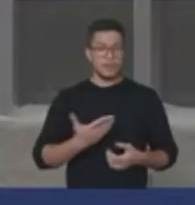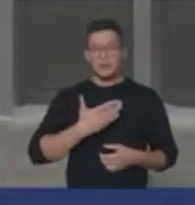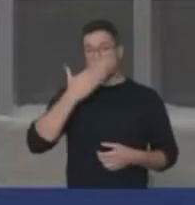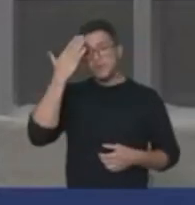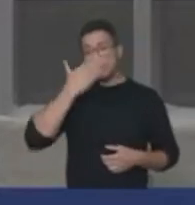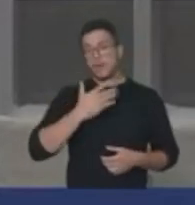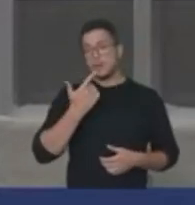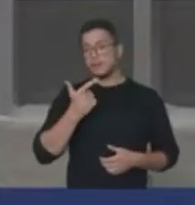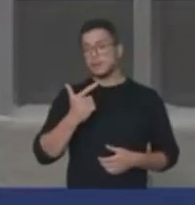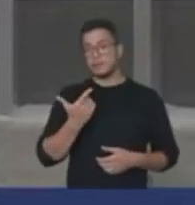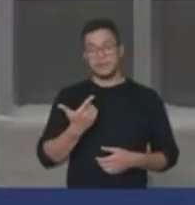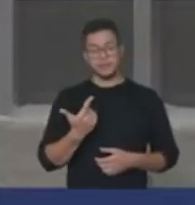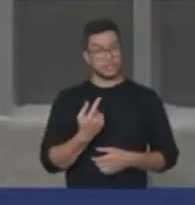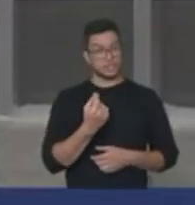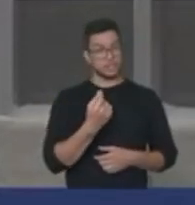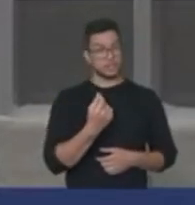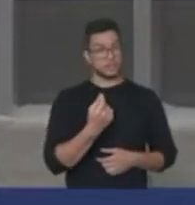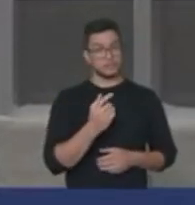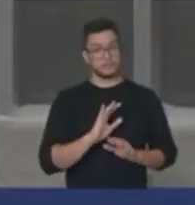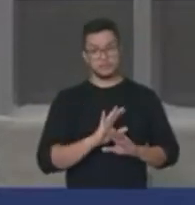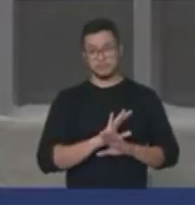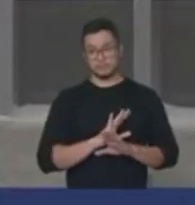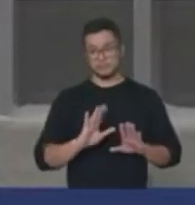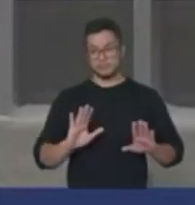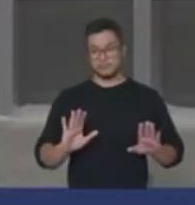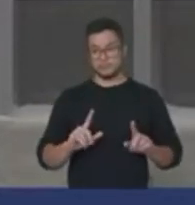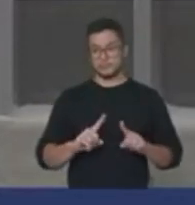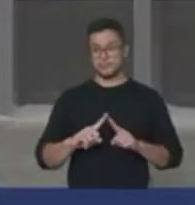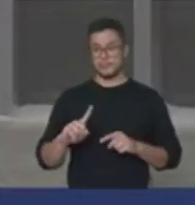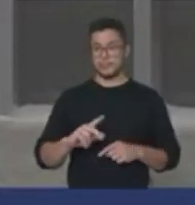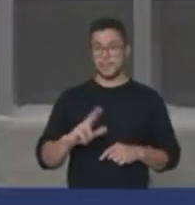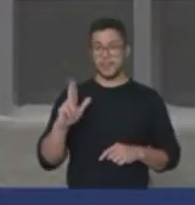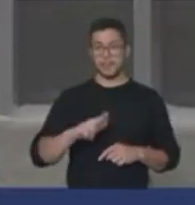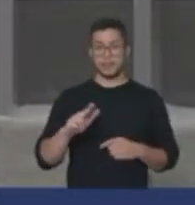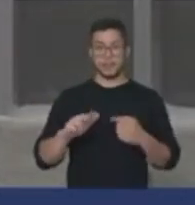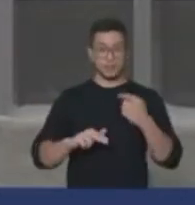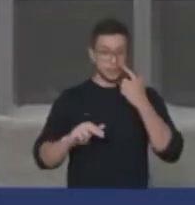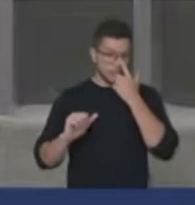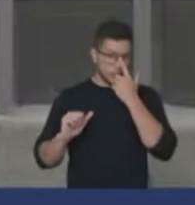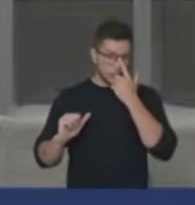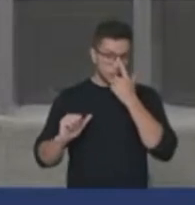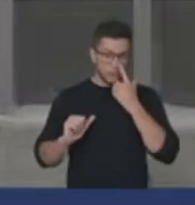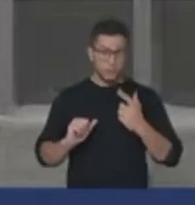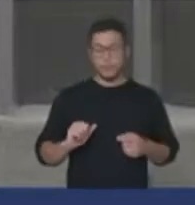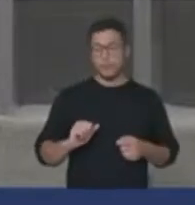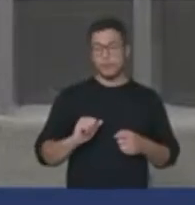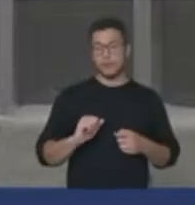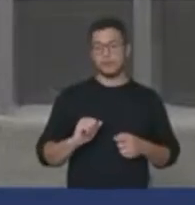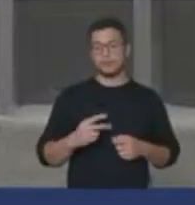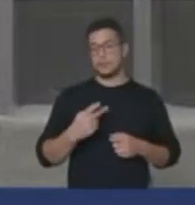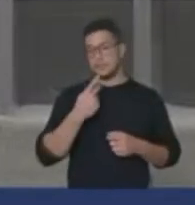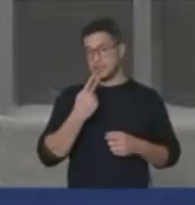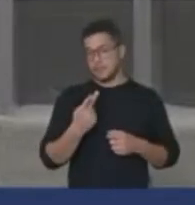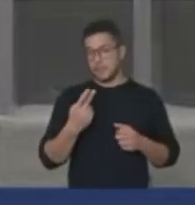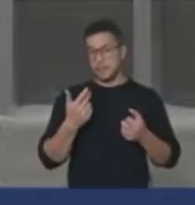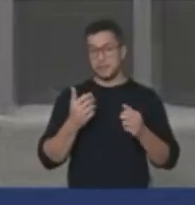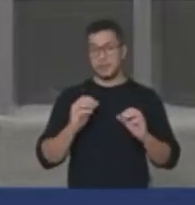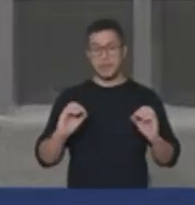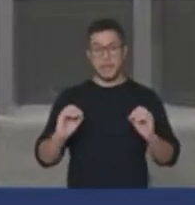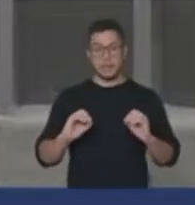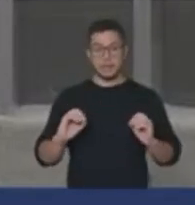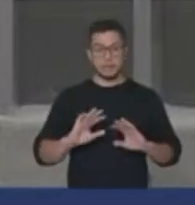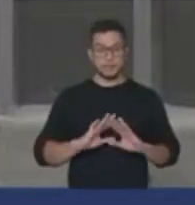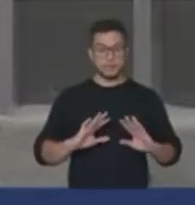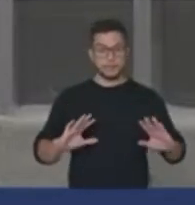desse dinheiro. Nunca, nem Sérgio Moro, nem Rosângela Moro, nem o Deltan Dallagnol tocaram nesse assunto. Pois